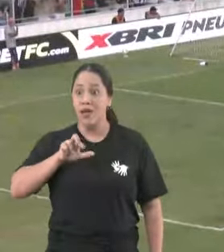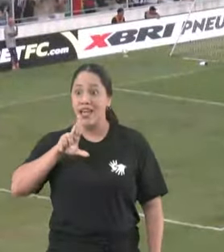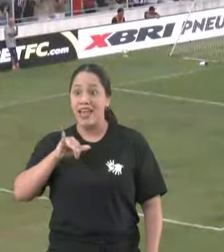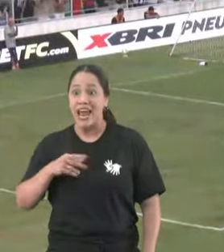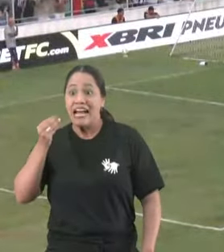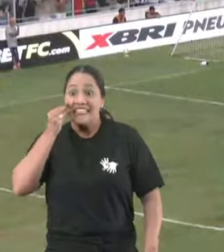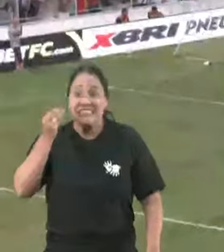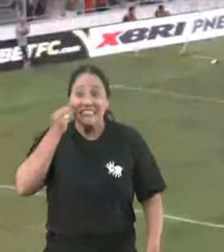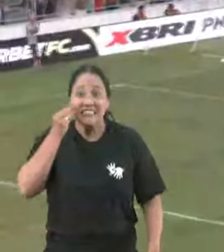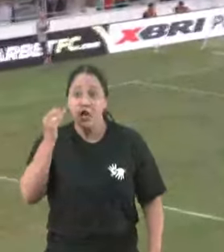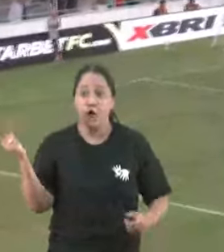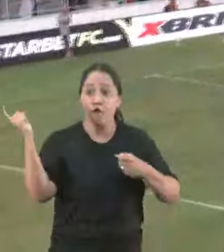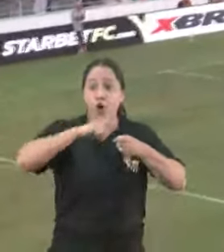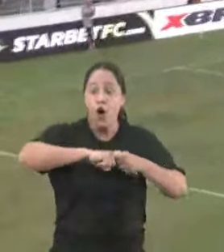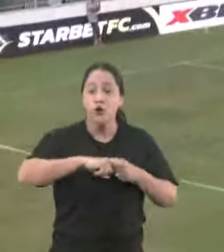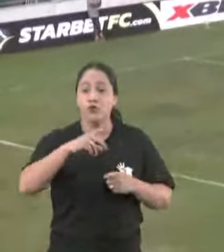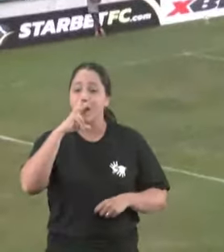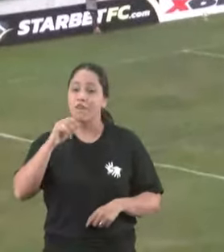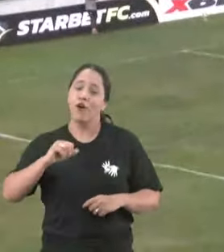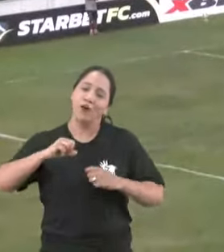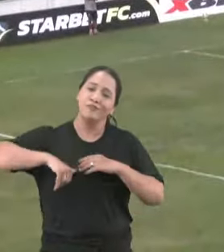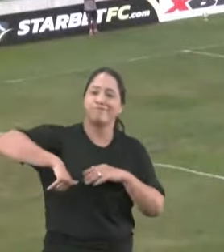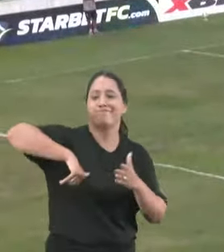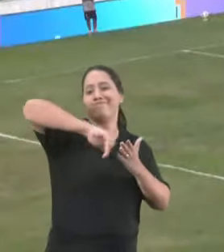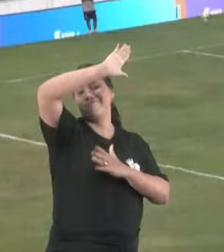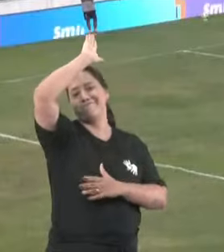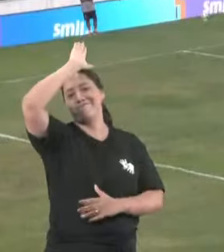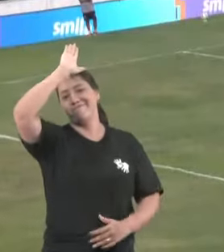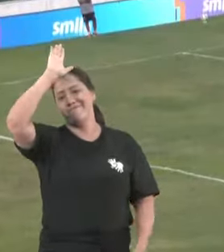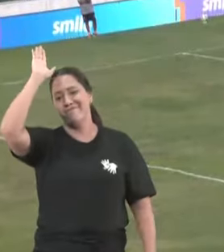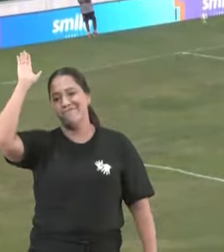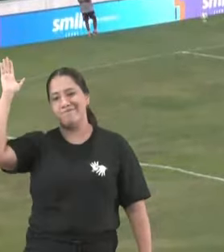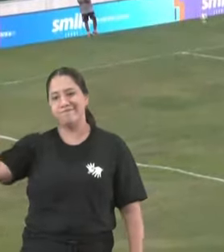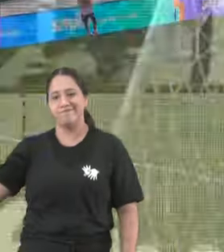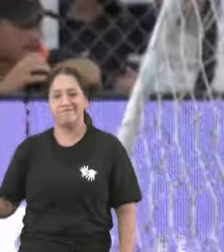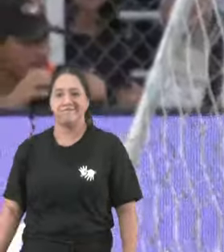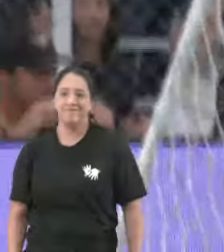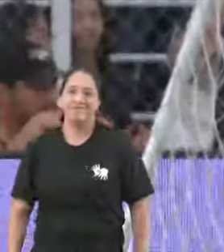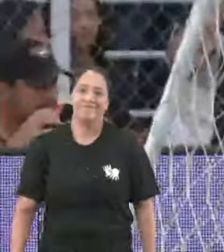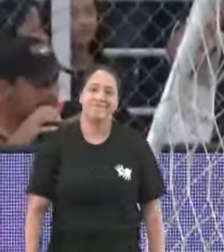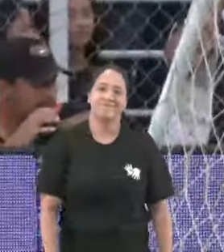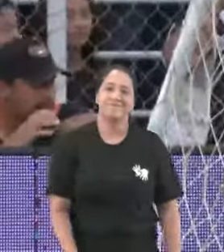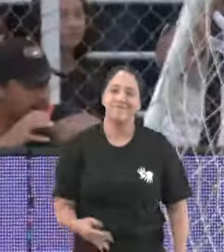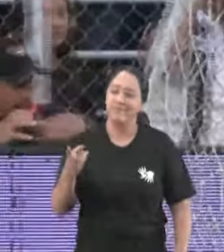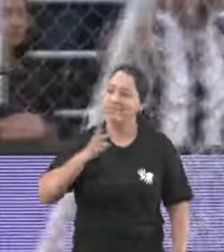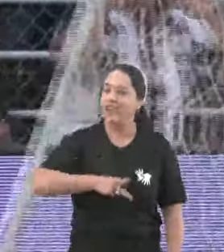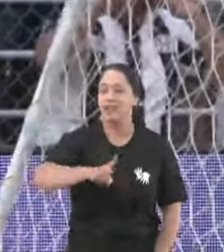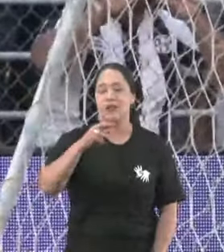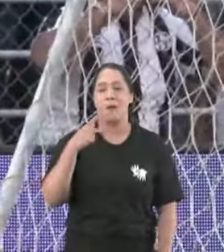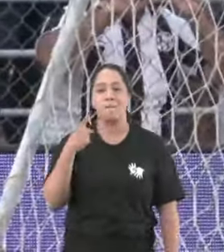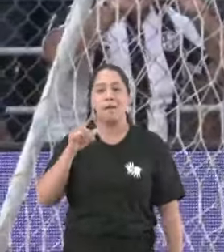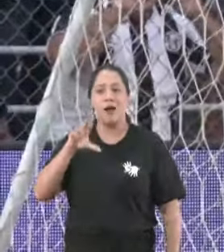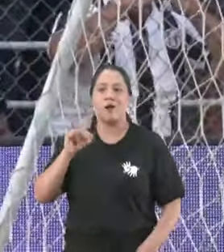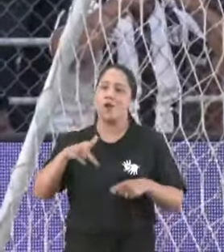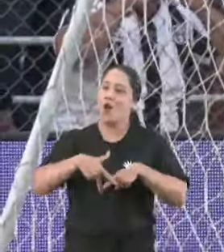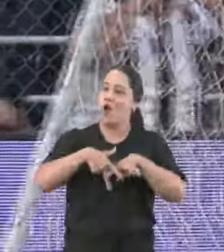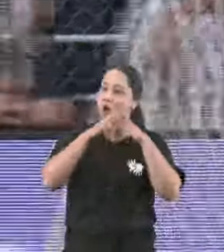fundo, cruzou voltando, corte esquisito. Na sequência o Paulinho consertou.